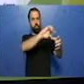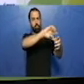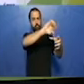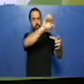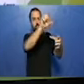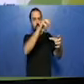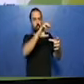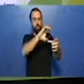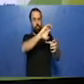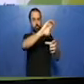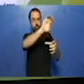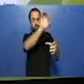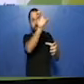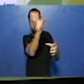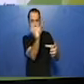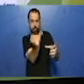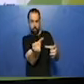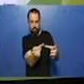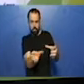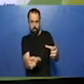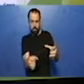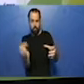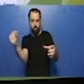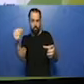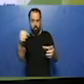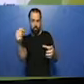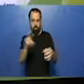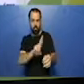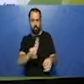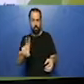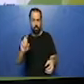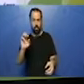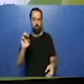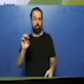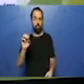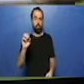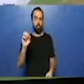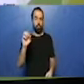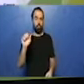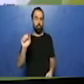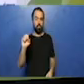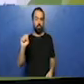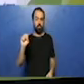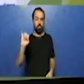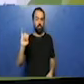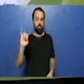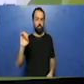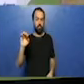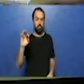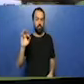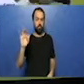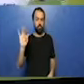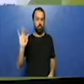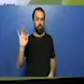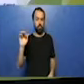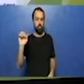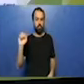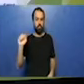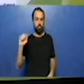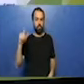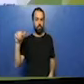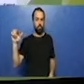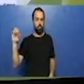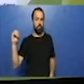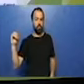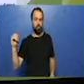uma mangueira, que também é chamada de sifão. Essa mangueira ela precisa ficar totalmente preenchida com o líquido